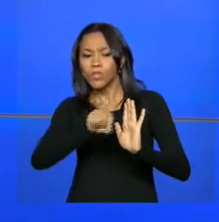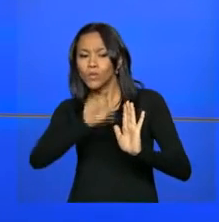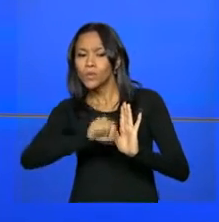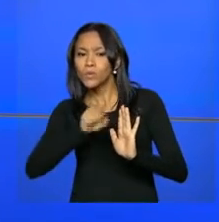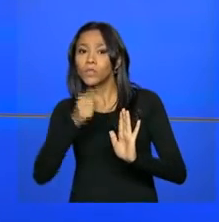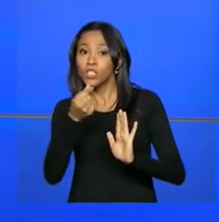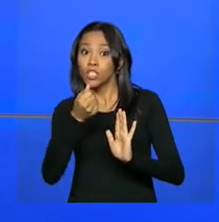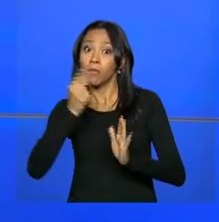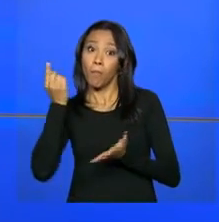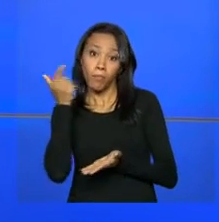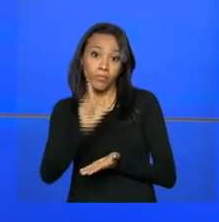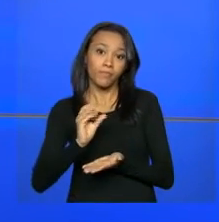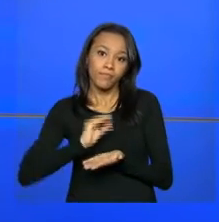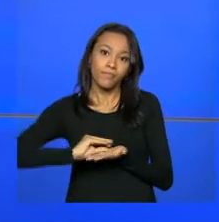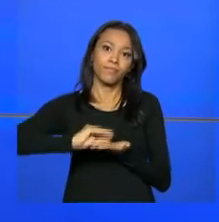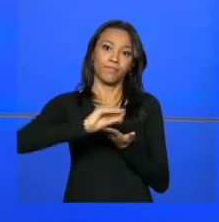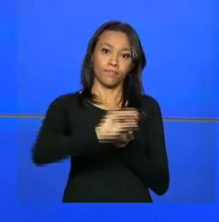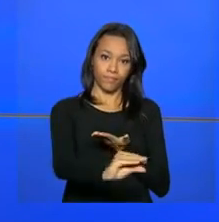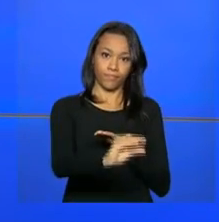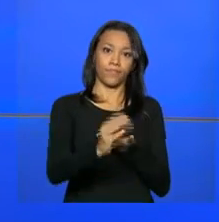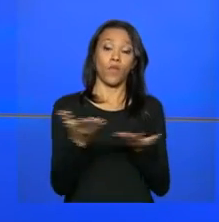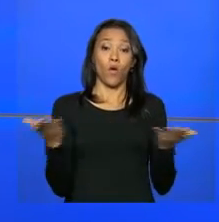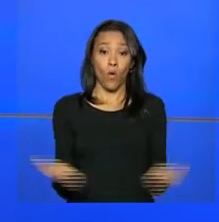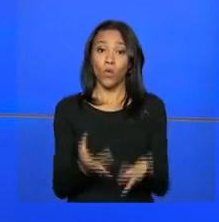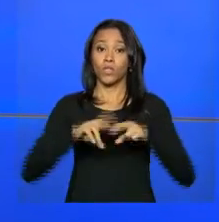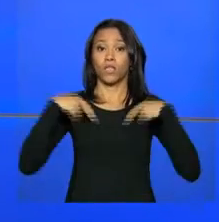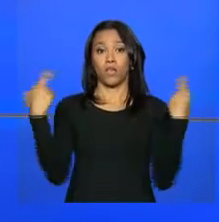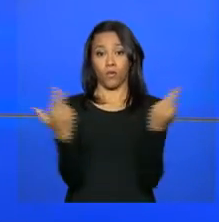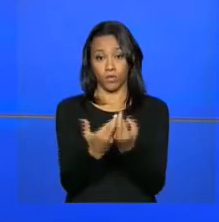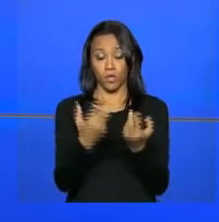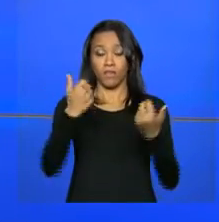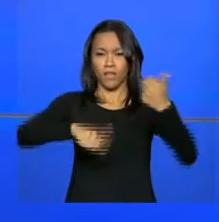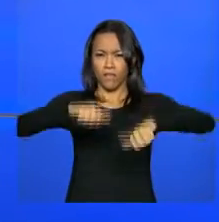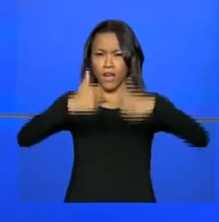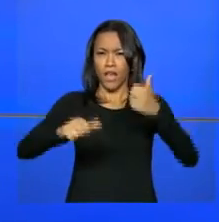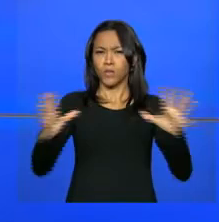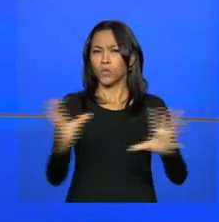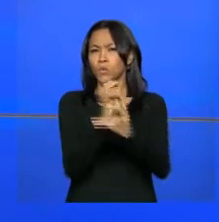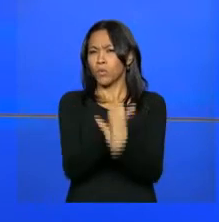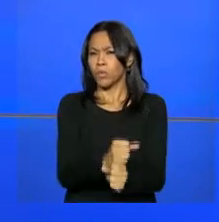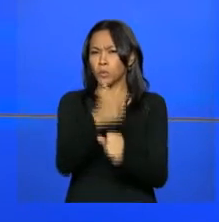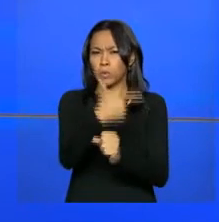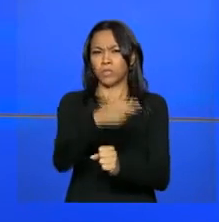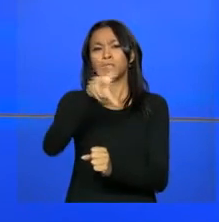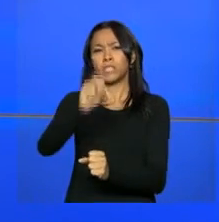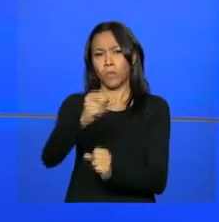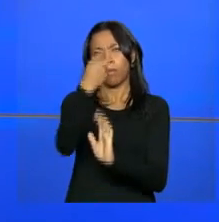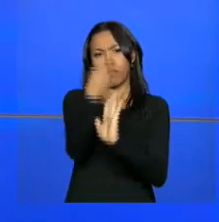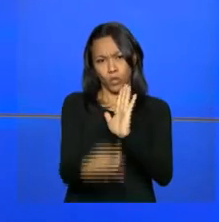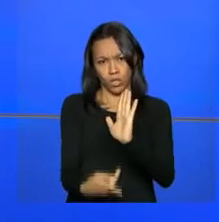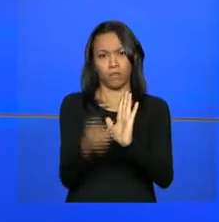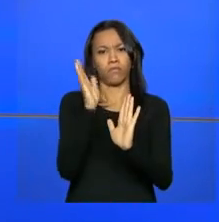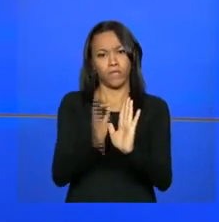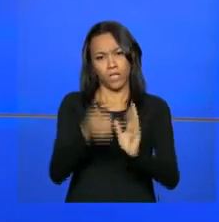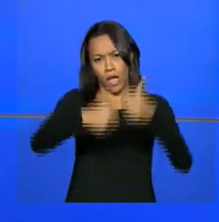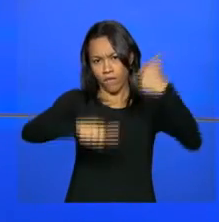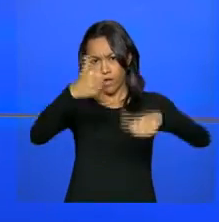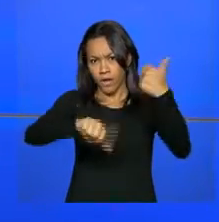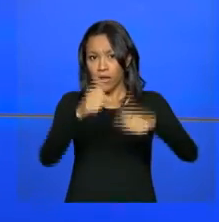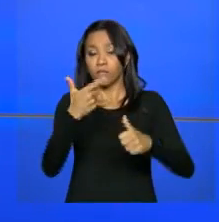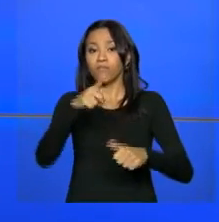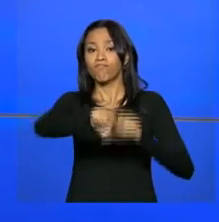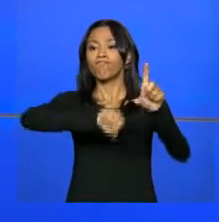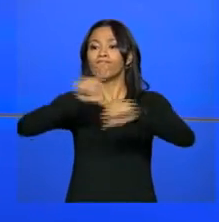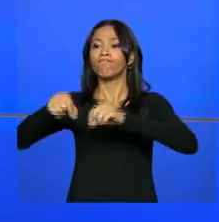recursos via lei rouanet na reunião de hoje serão avaliados cerca de 250 projetos a comissão é formada por representantes